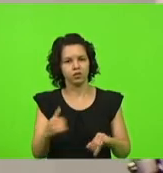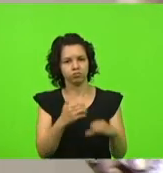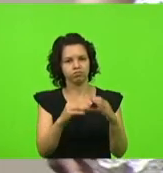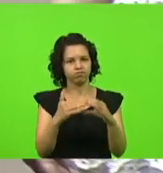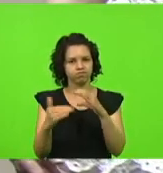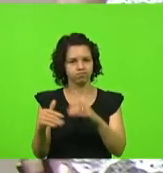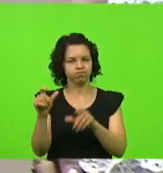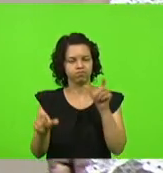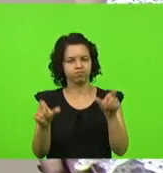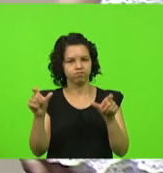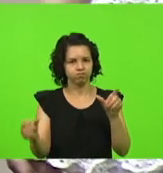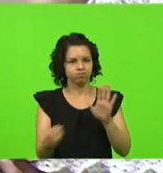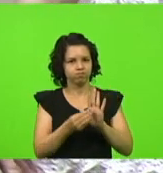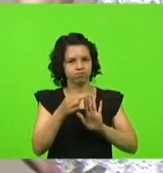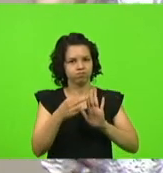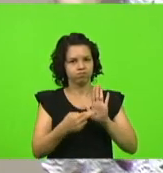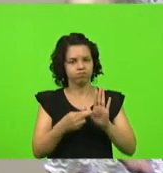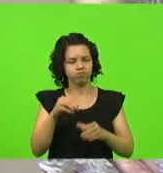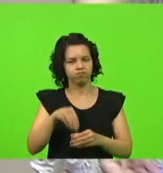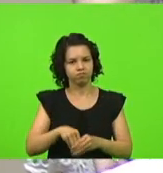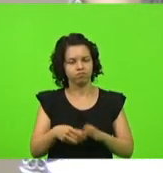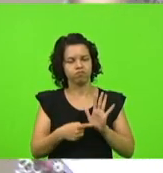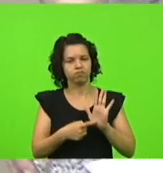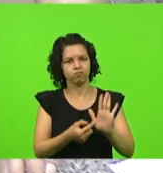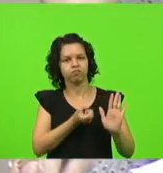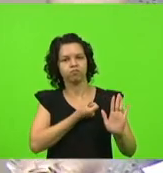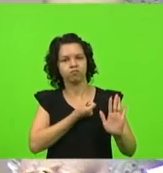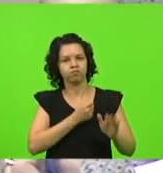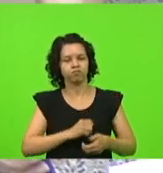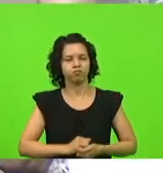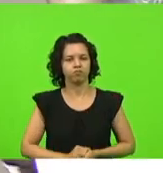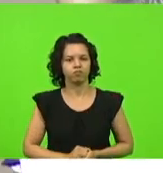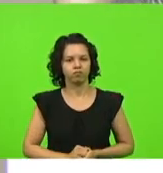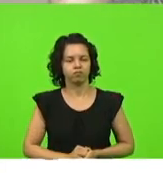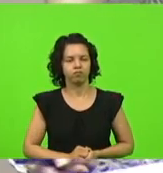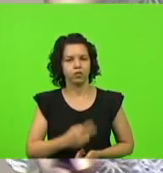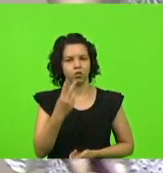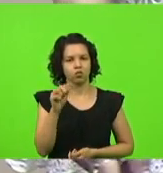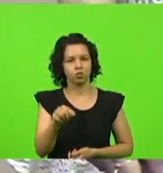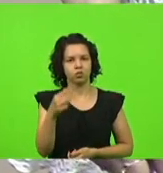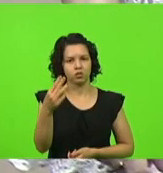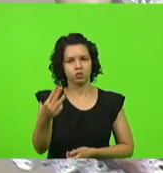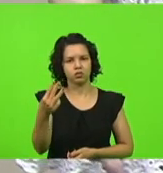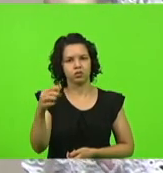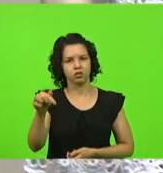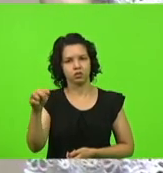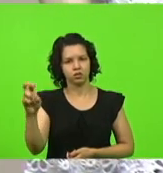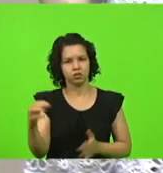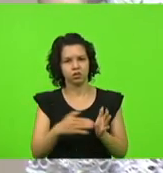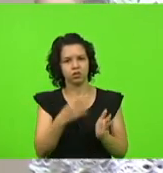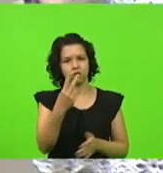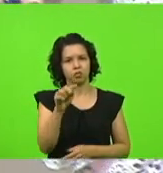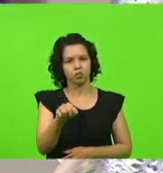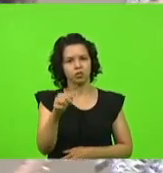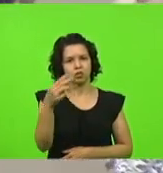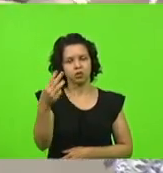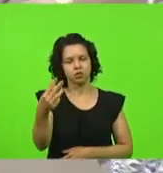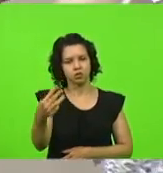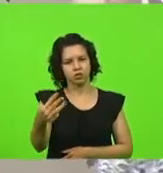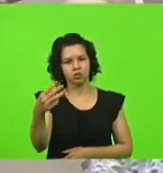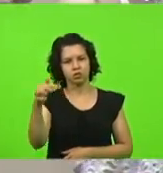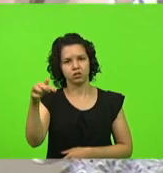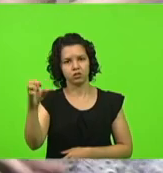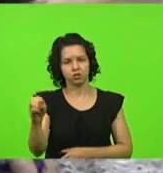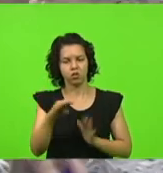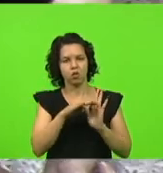aos destinatários, conforme determina o regimento interno, as seguintes indicações. Indicações 2.365 a 2.370. Fim da